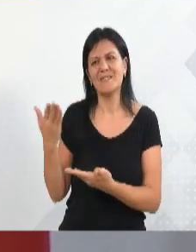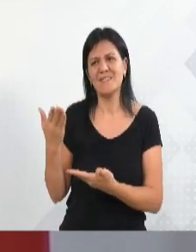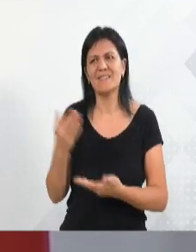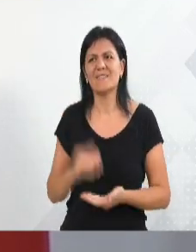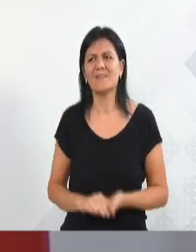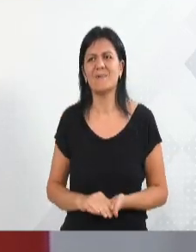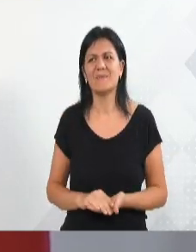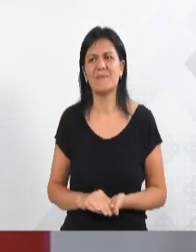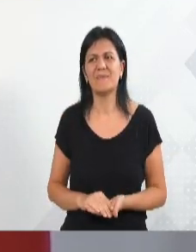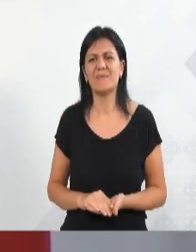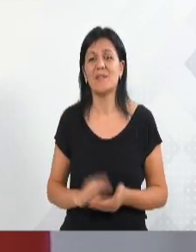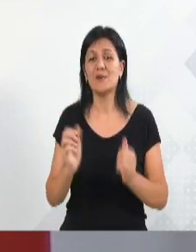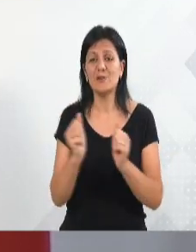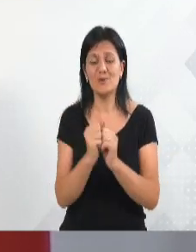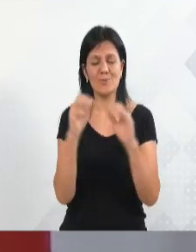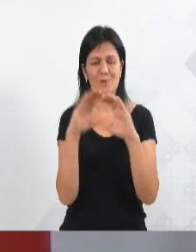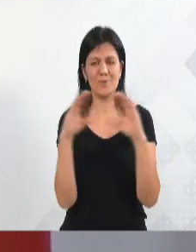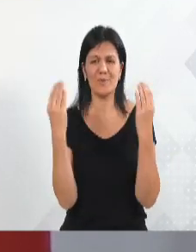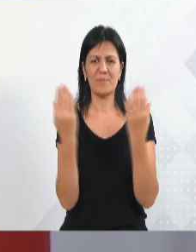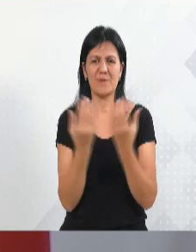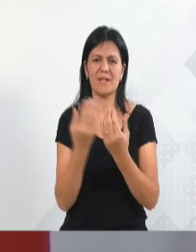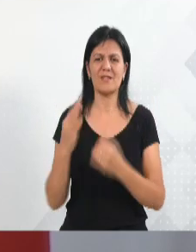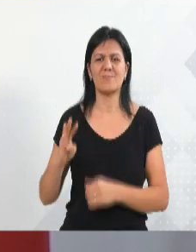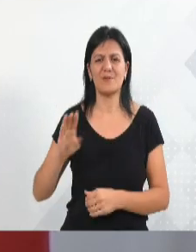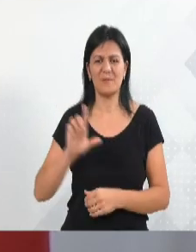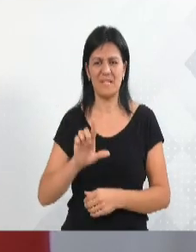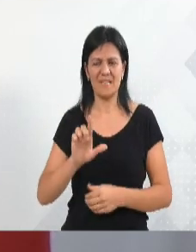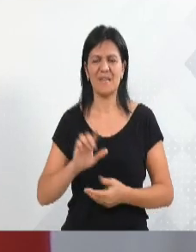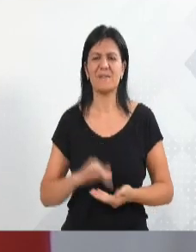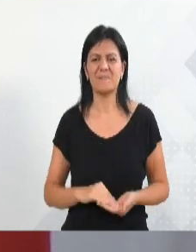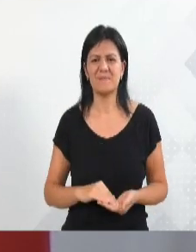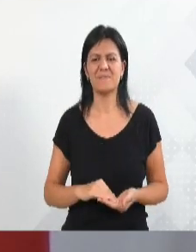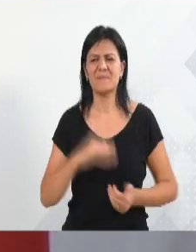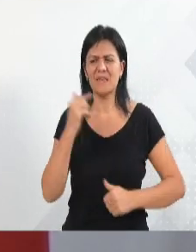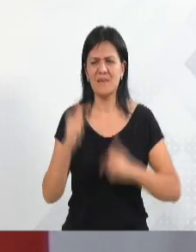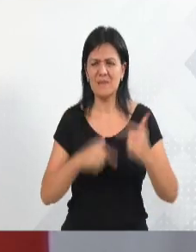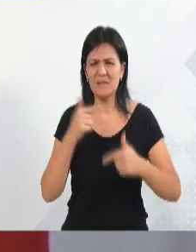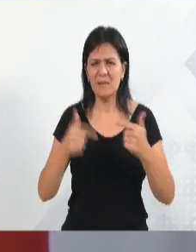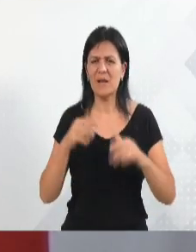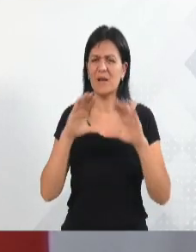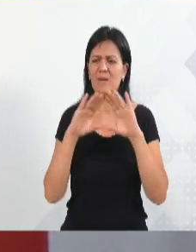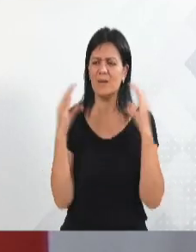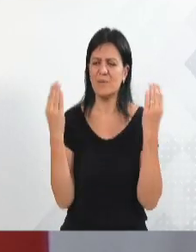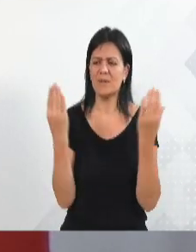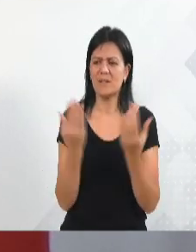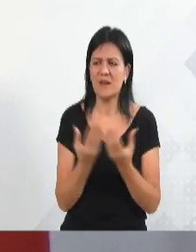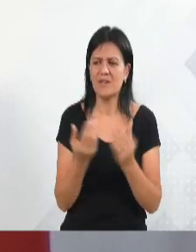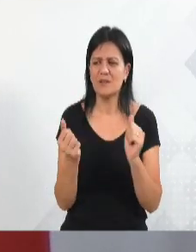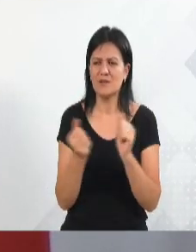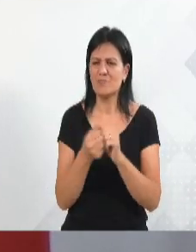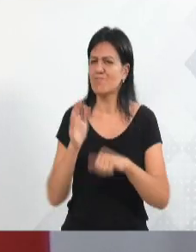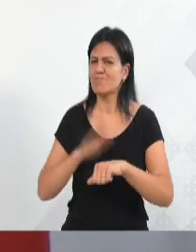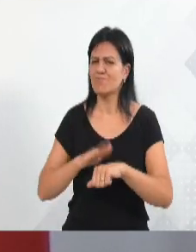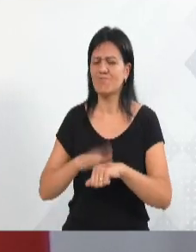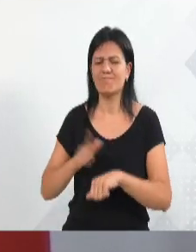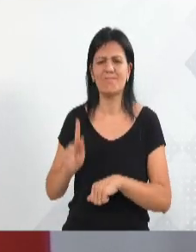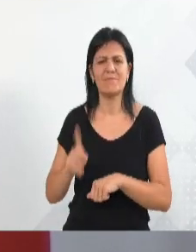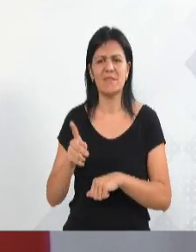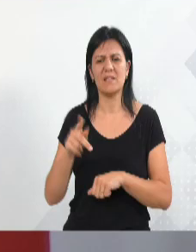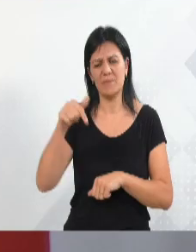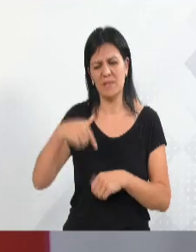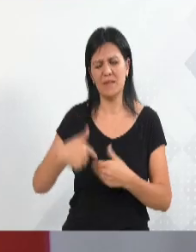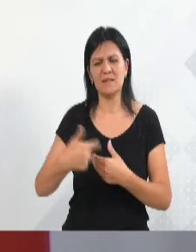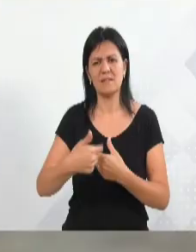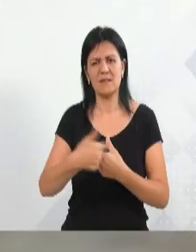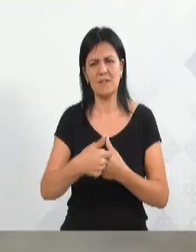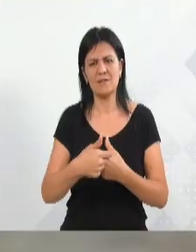Walker com a comunidade de Blumenau. Esse trabalho comunitário que o sargento Walker sempre fez aqui na nossa cidade. Por